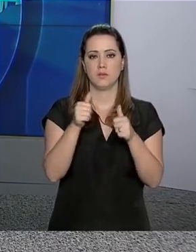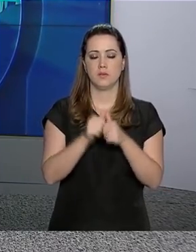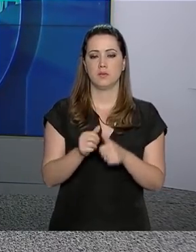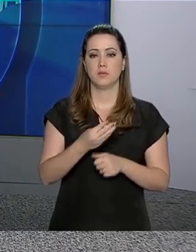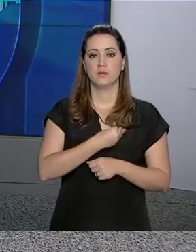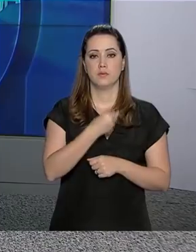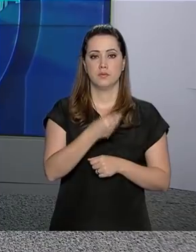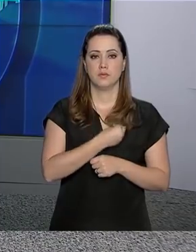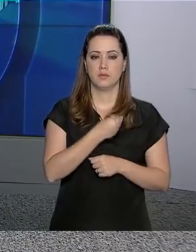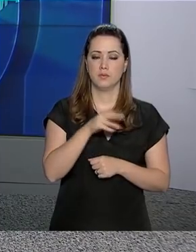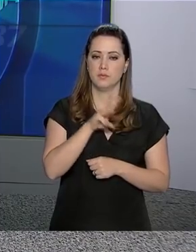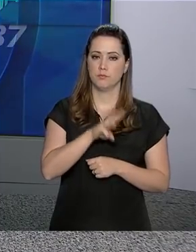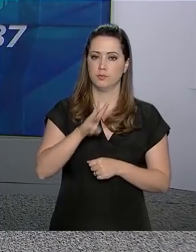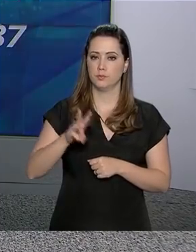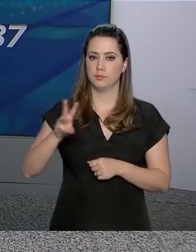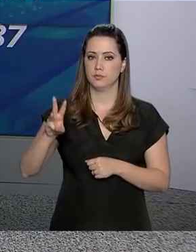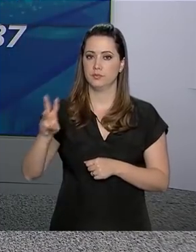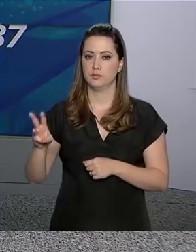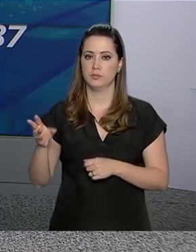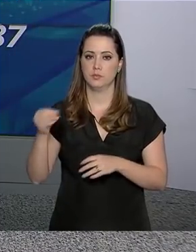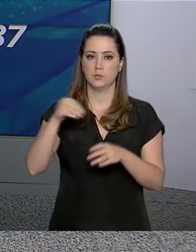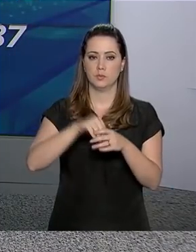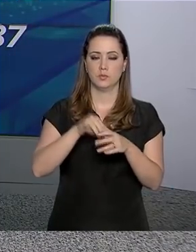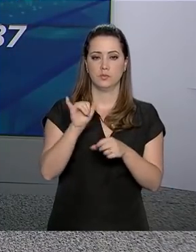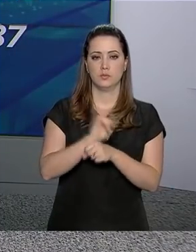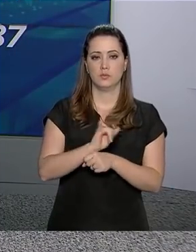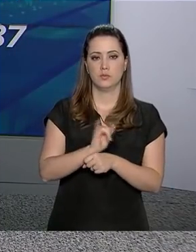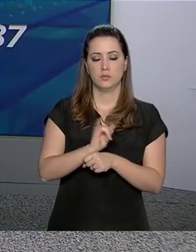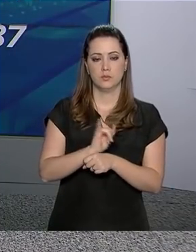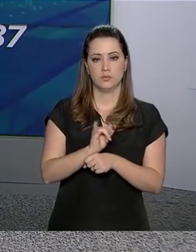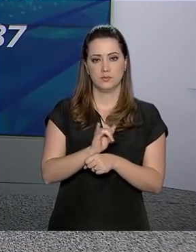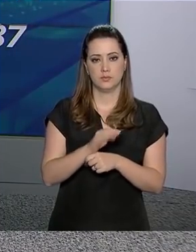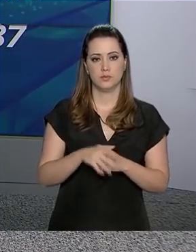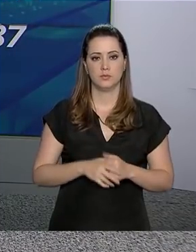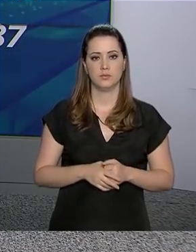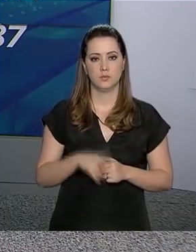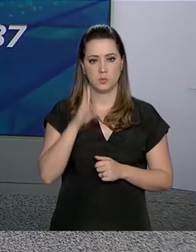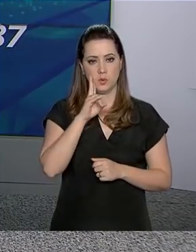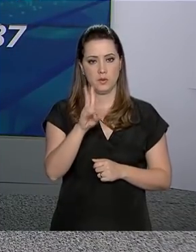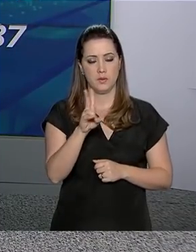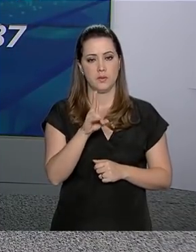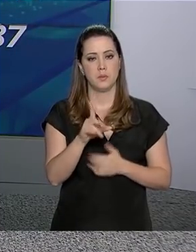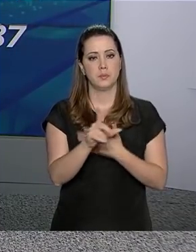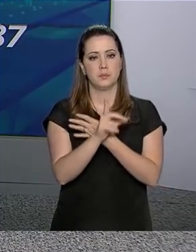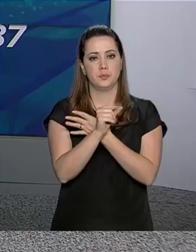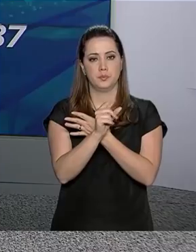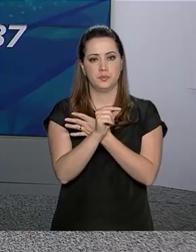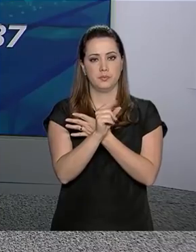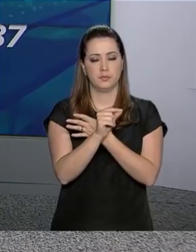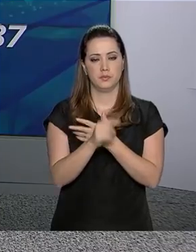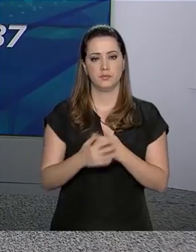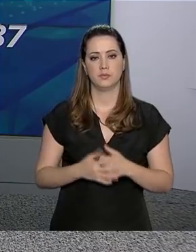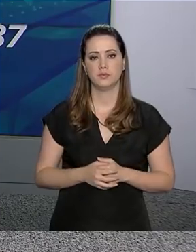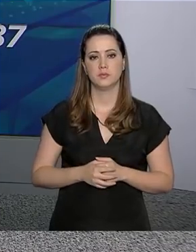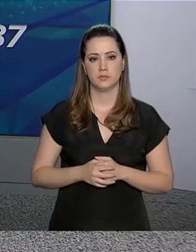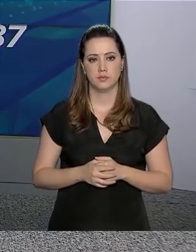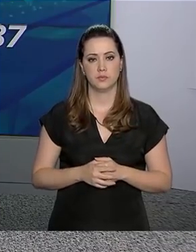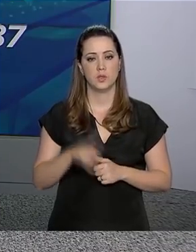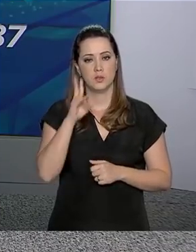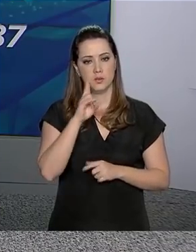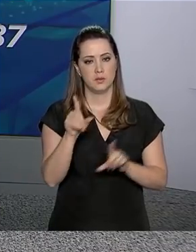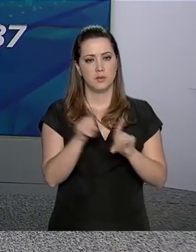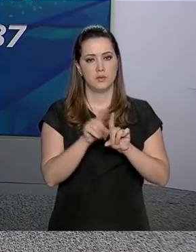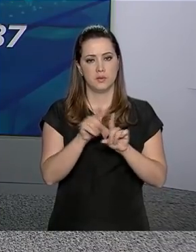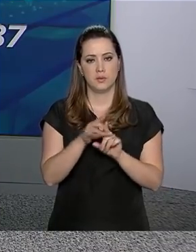programação você acompanha ao vivo pelo site da NBR e pelo canal no YouTube. Acesse também o nosso perfil no Twitter